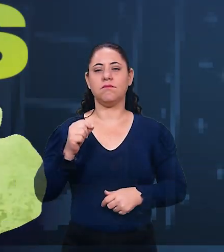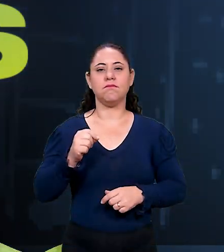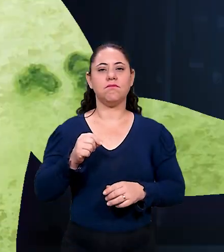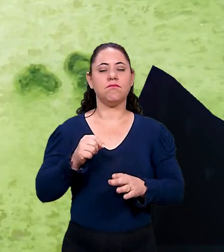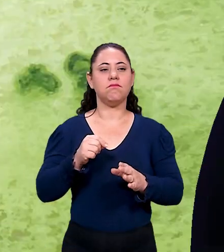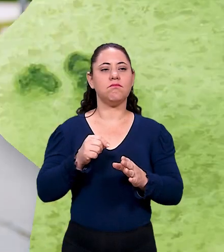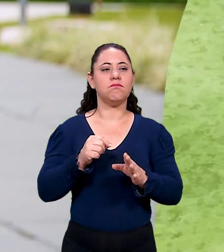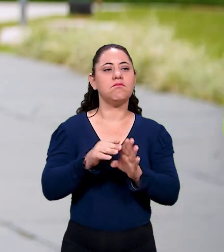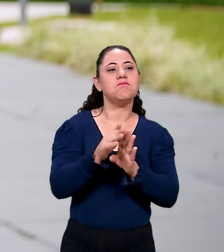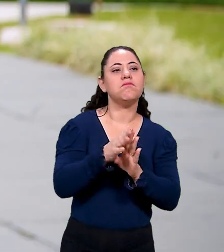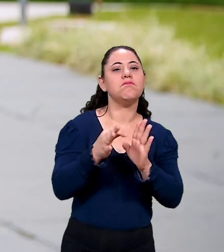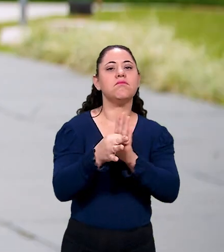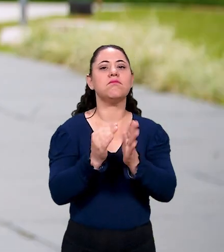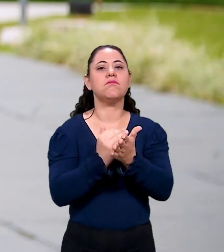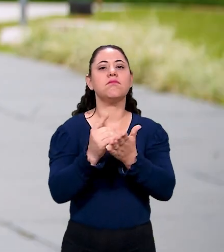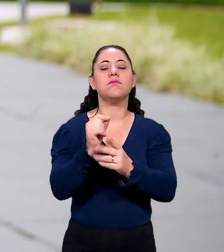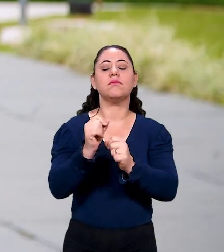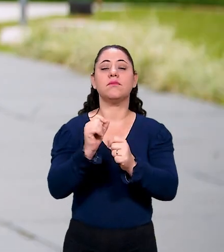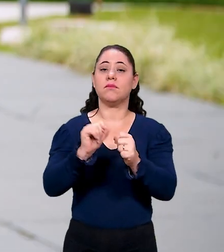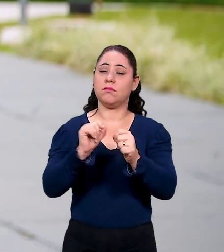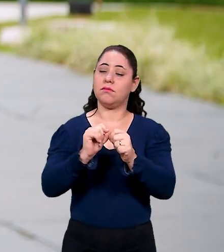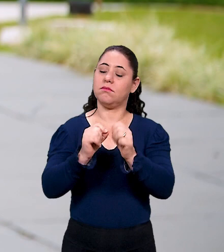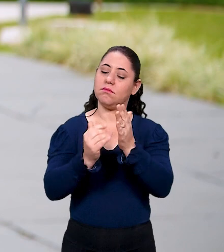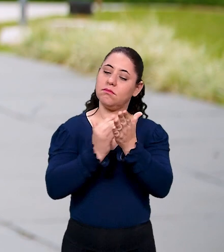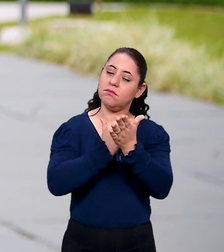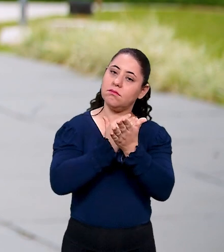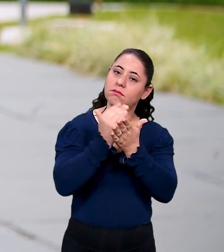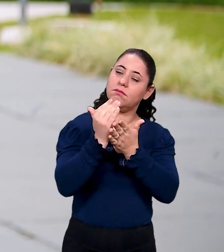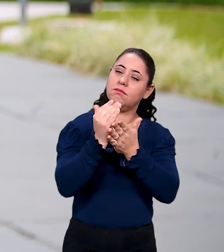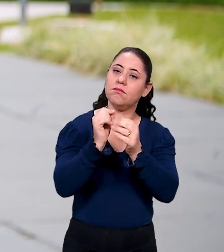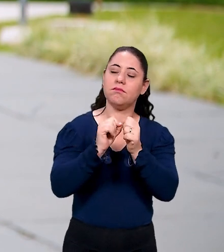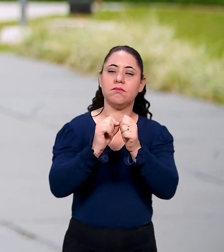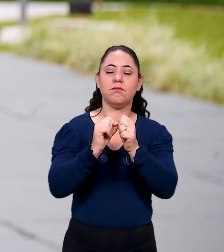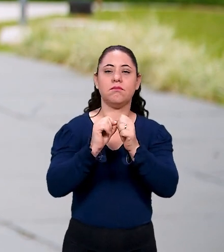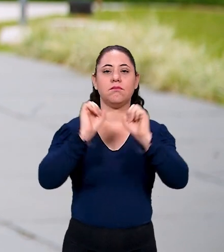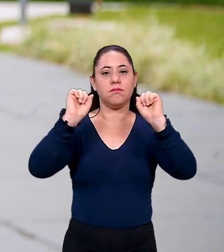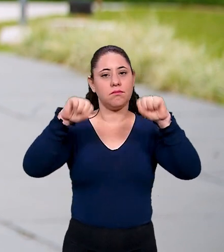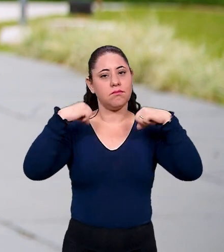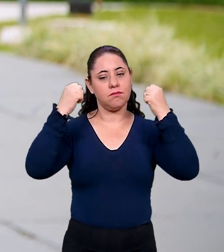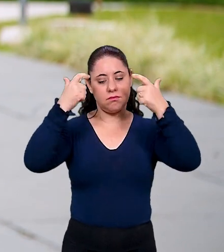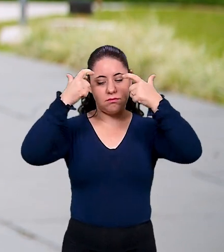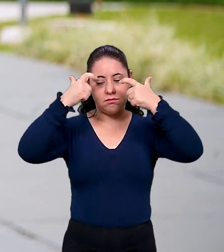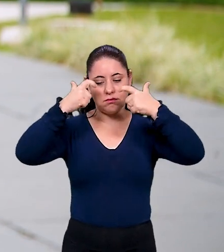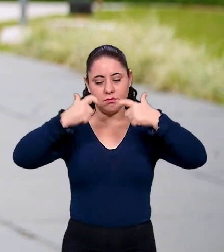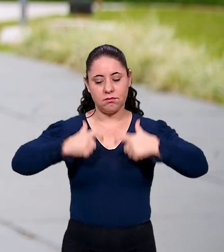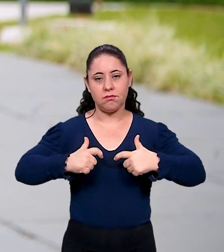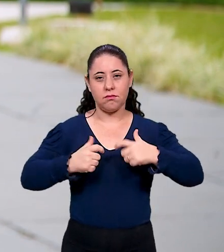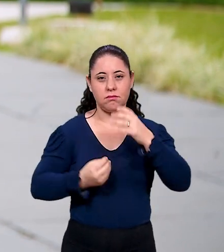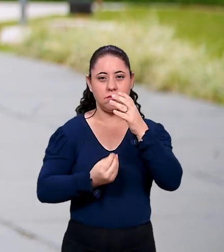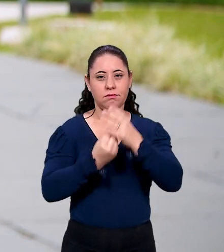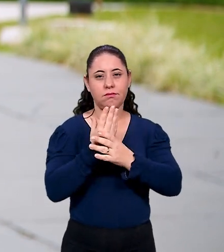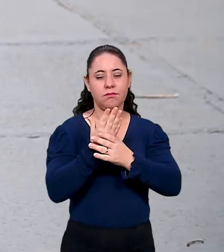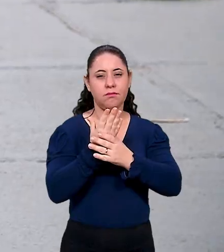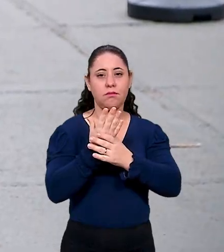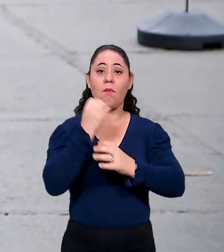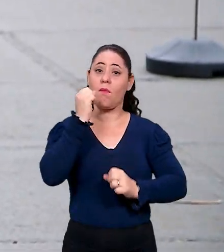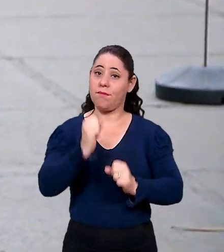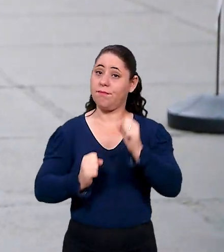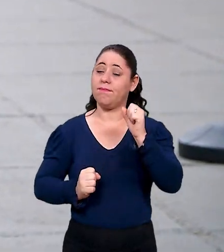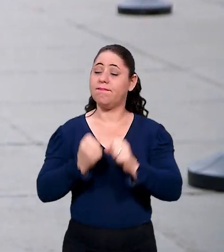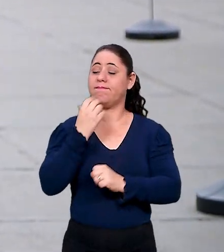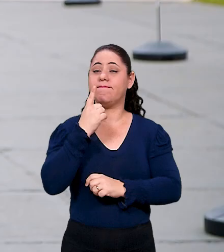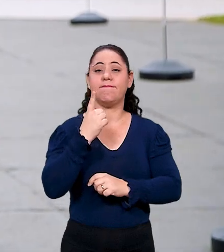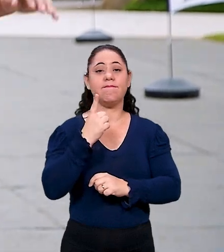é uma recomendação Inicial é que a pessoa faça um bom aquecimento nela começa aquecendo bem preparando o corpo né para